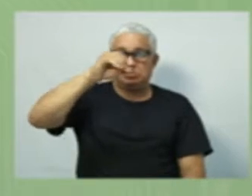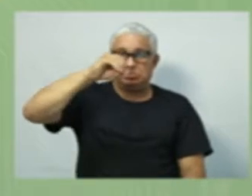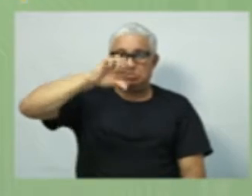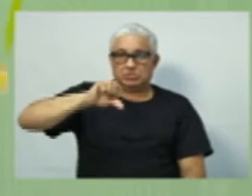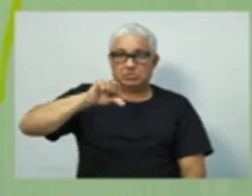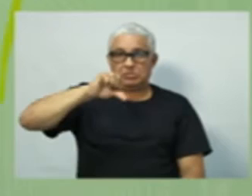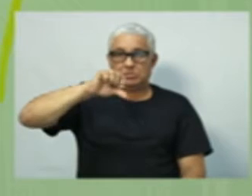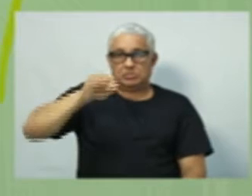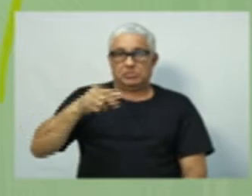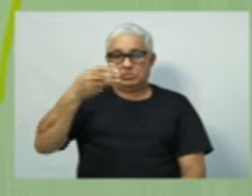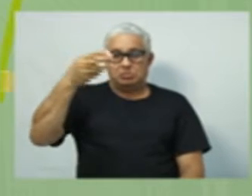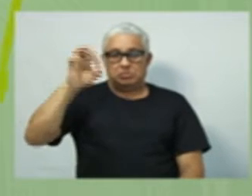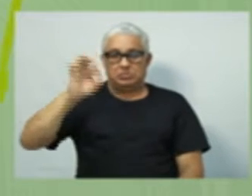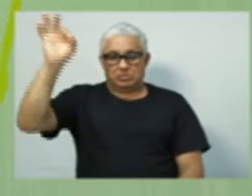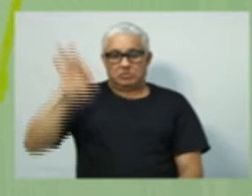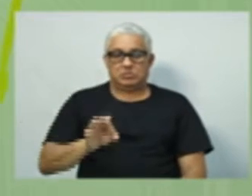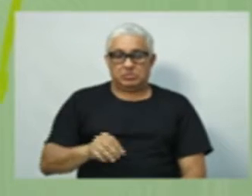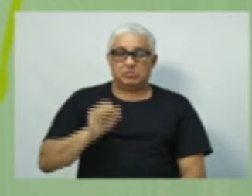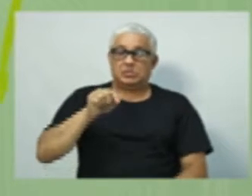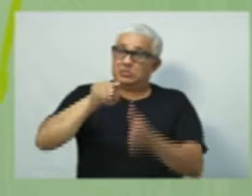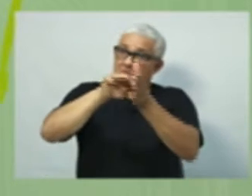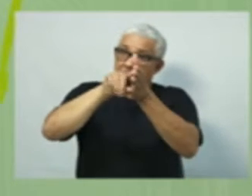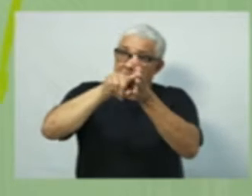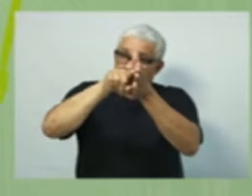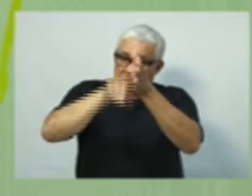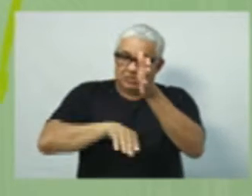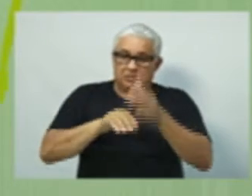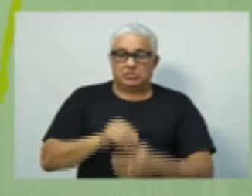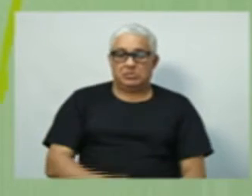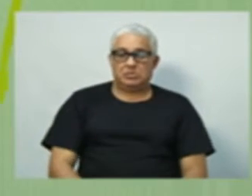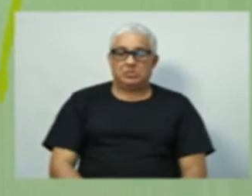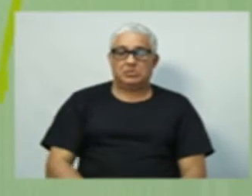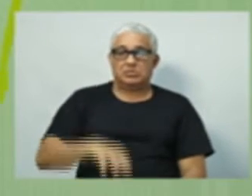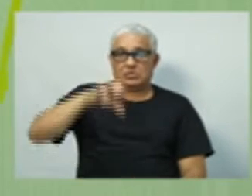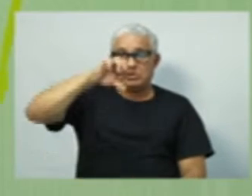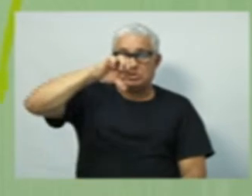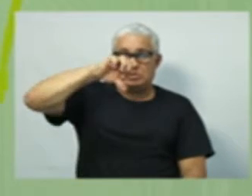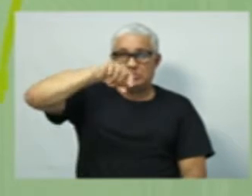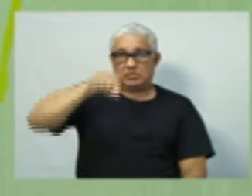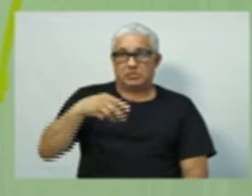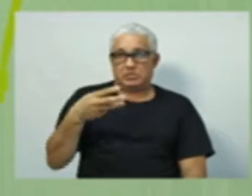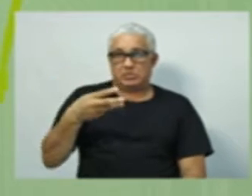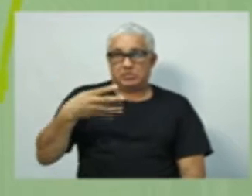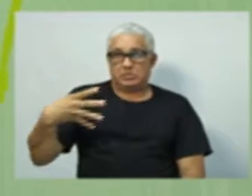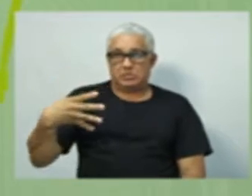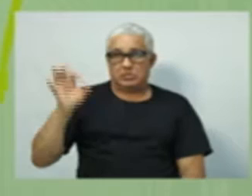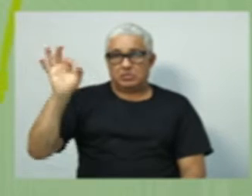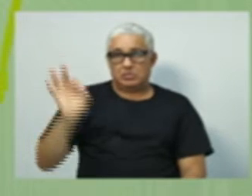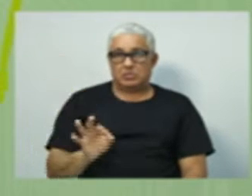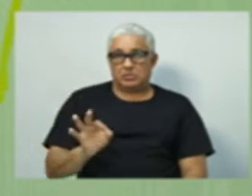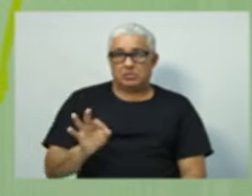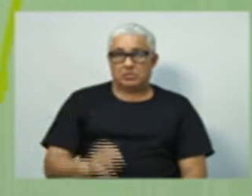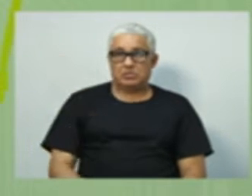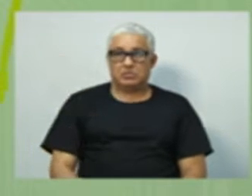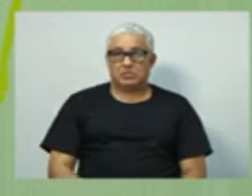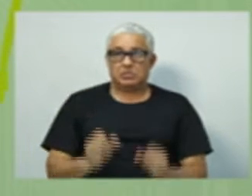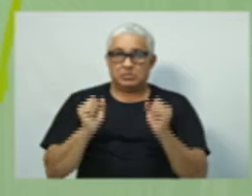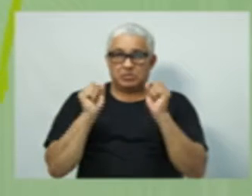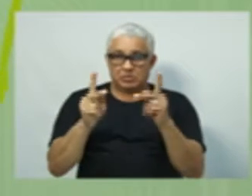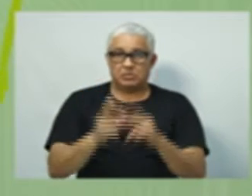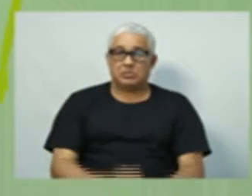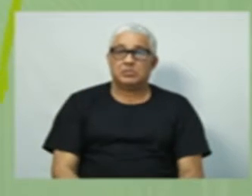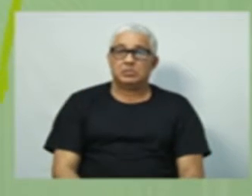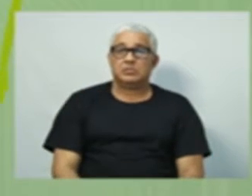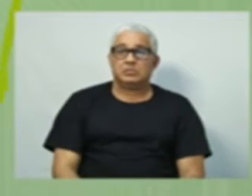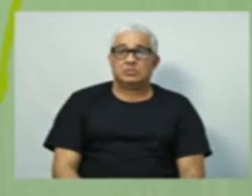ainda se eu trabalhar diminuindo 100% é só colocar 9,34 por cento ok então